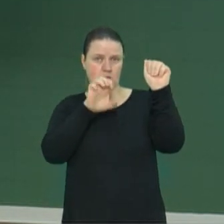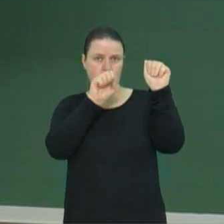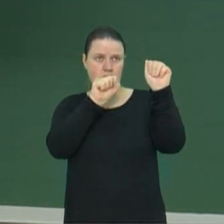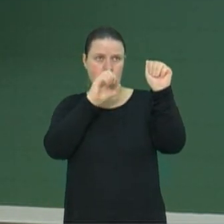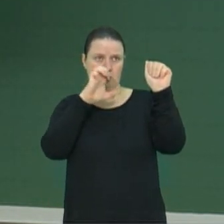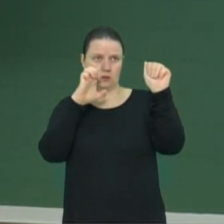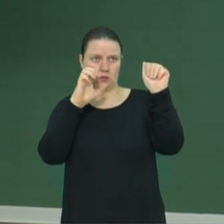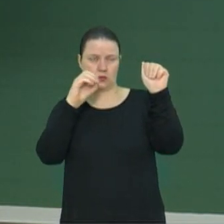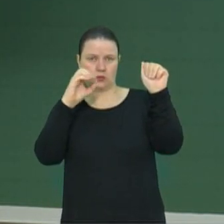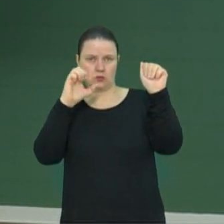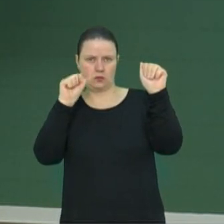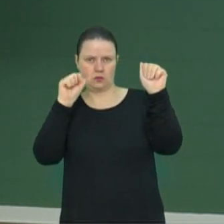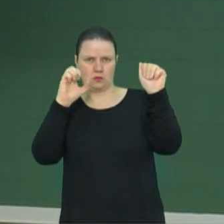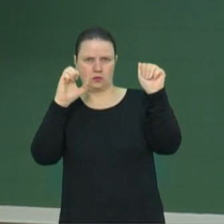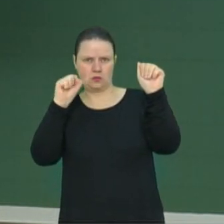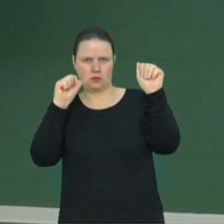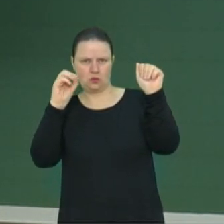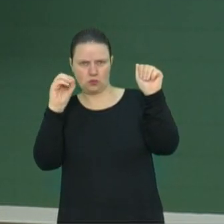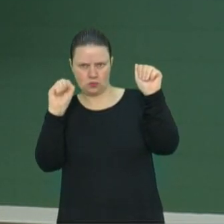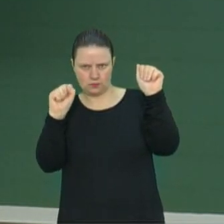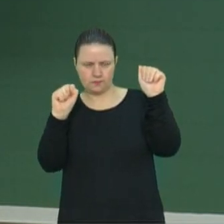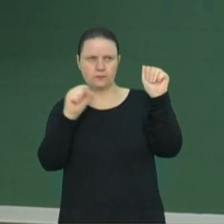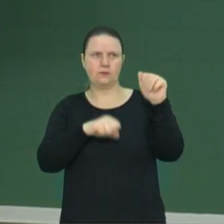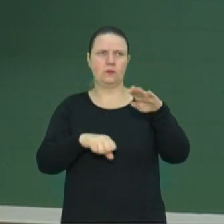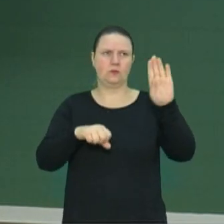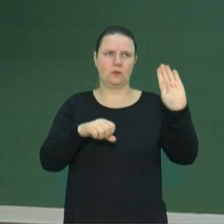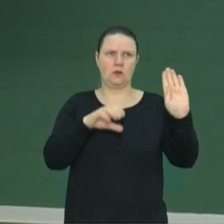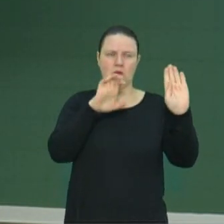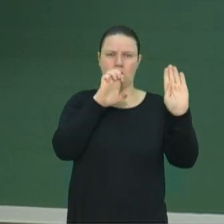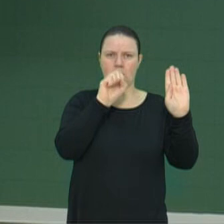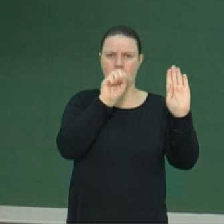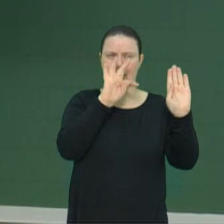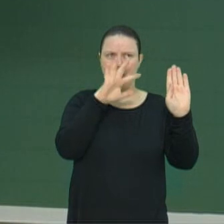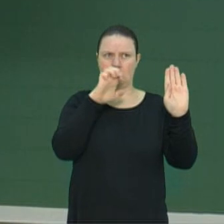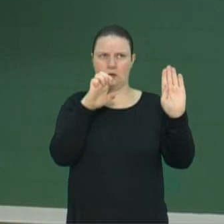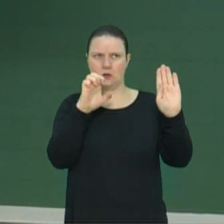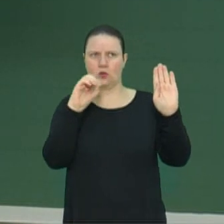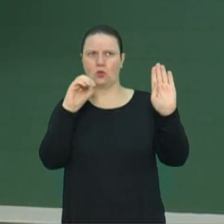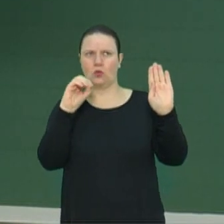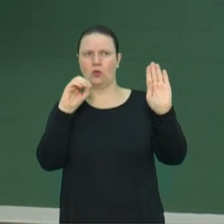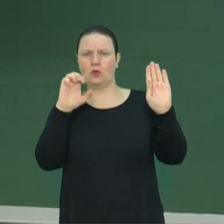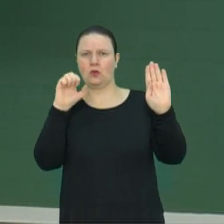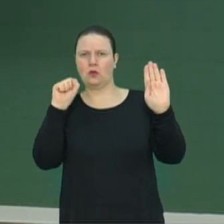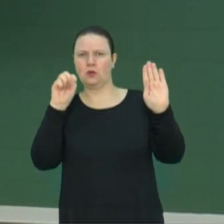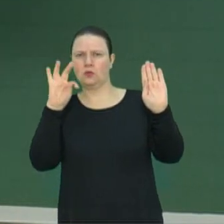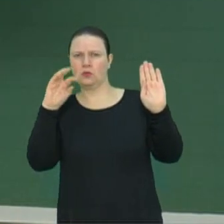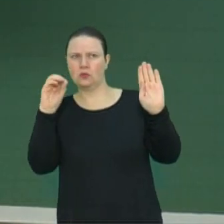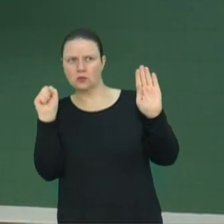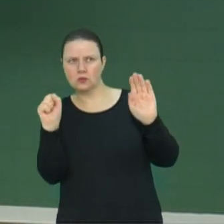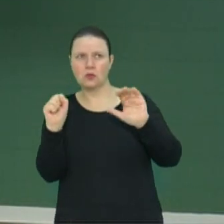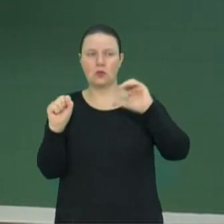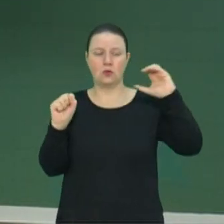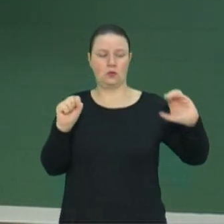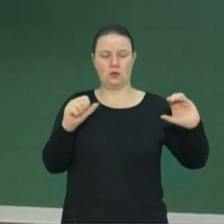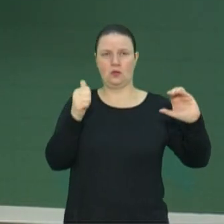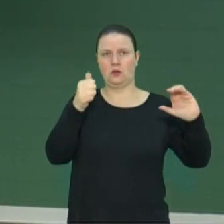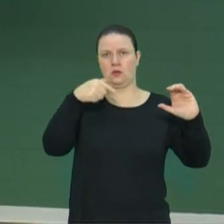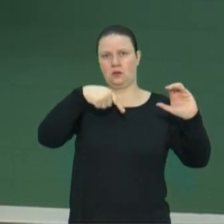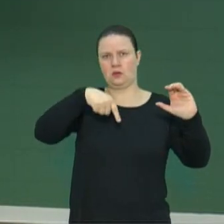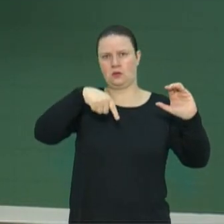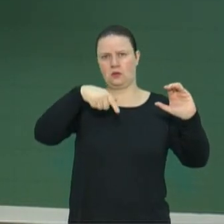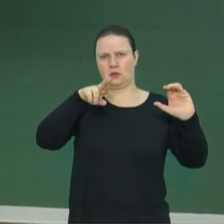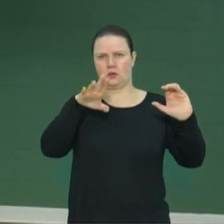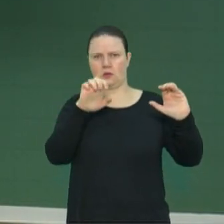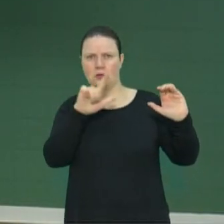esses, este ou estes, aquele ou aqueles. Então, lembrando, se estiver longe de